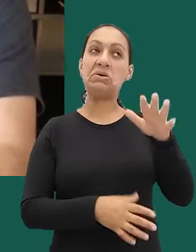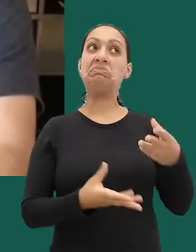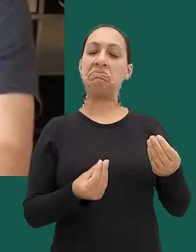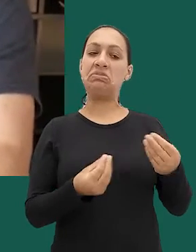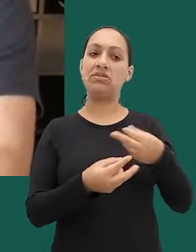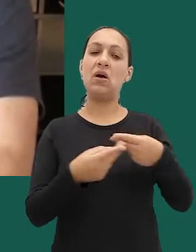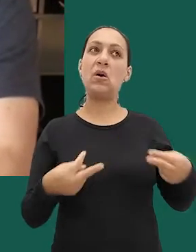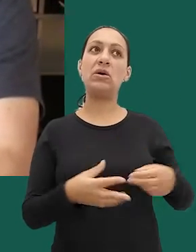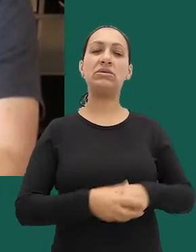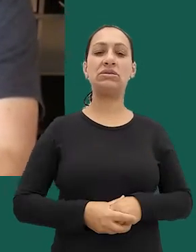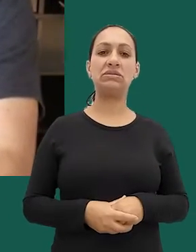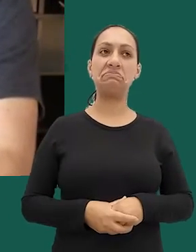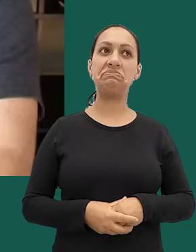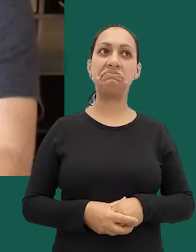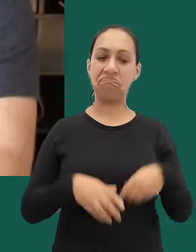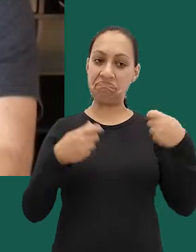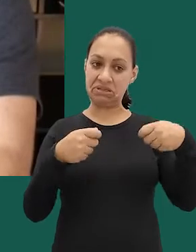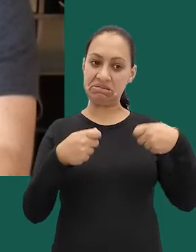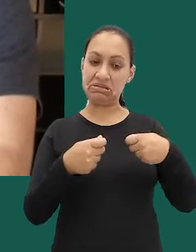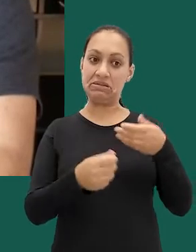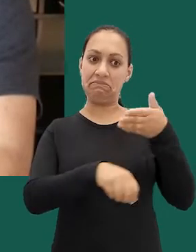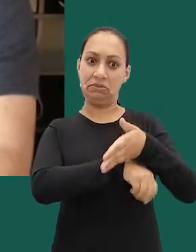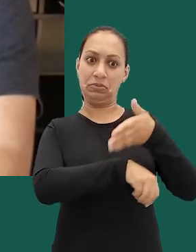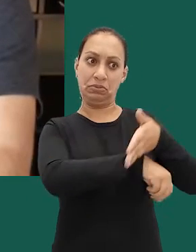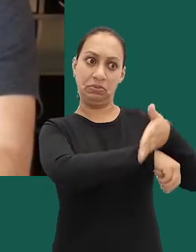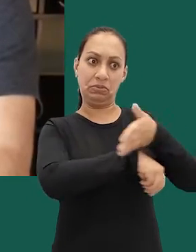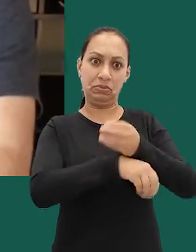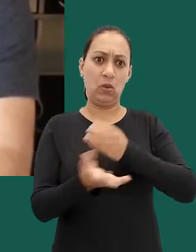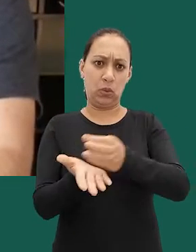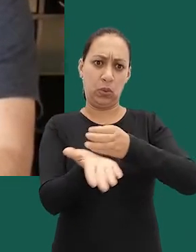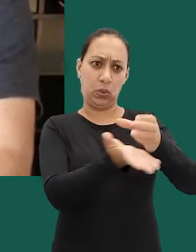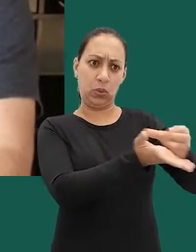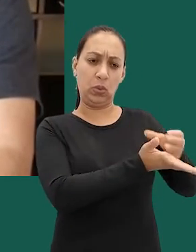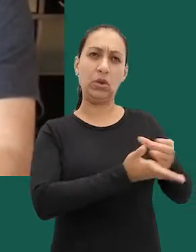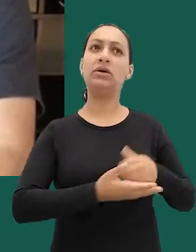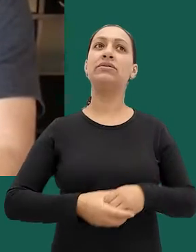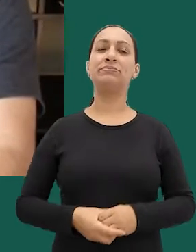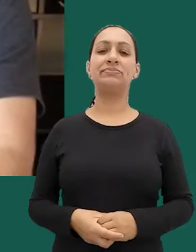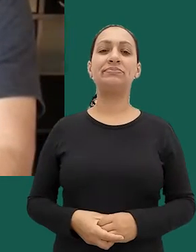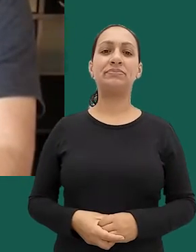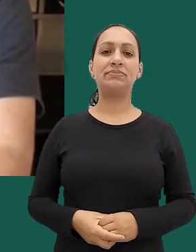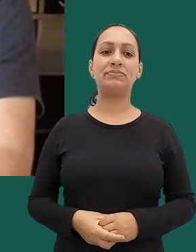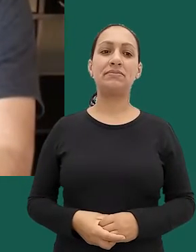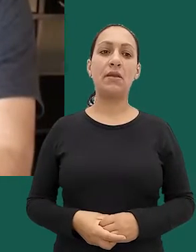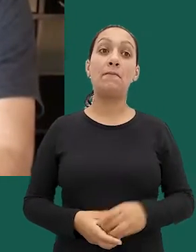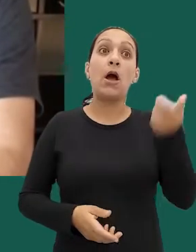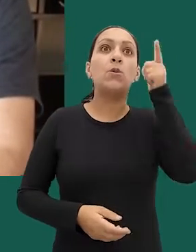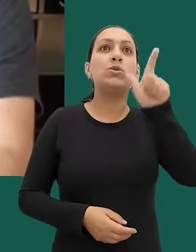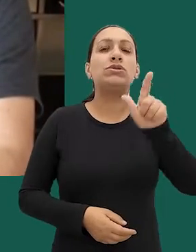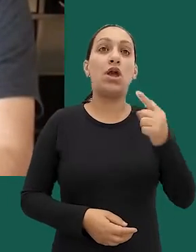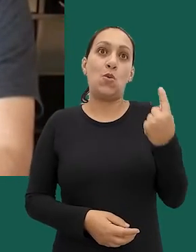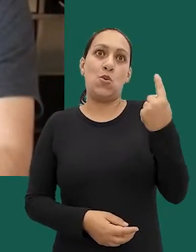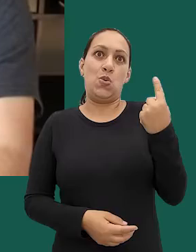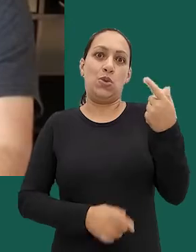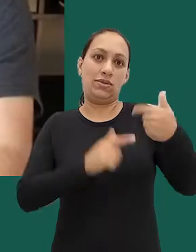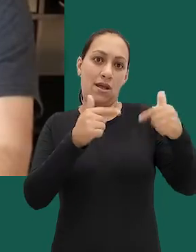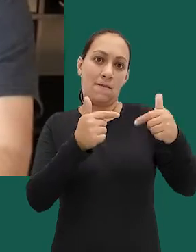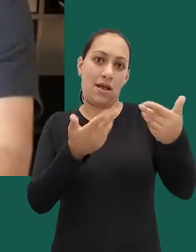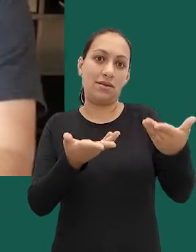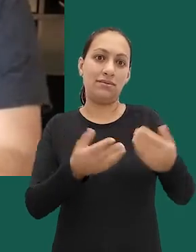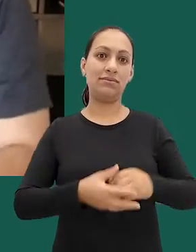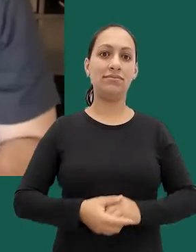né? Ou seja, tem que participar de muita entrevista, tem que mandar muito currículo para conseguir um emprego no final,